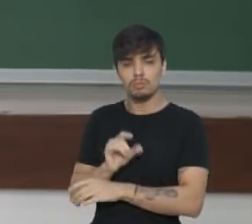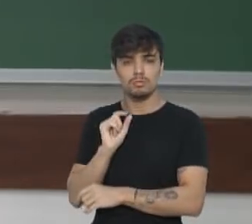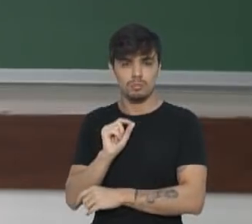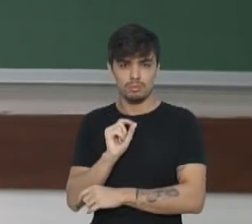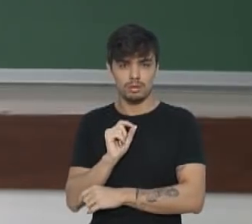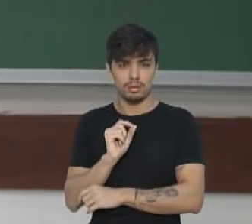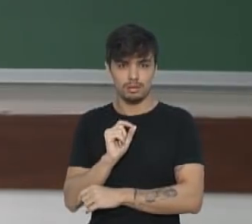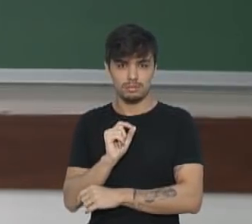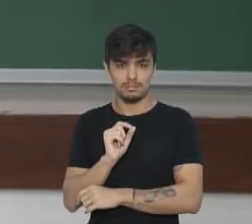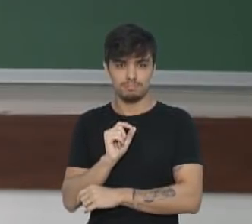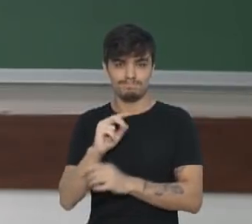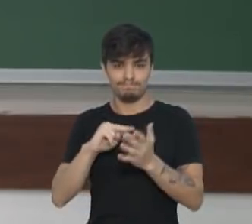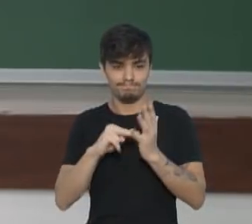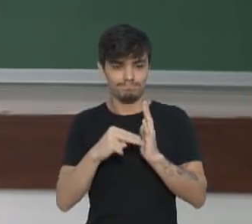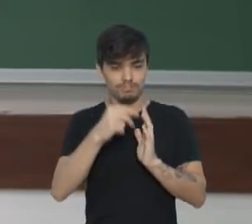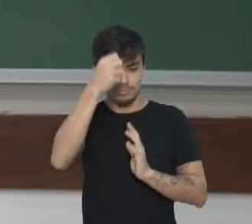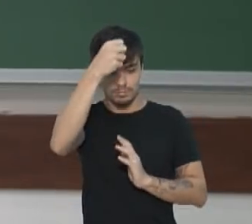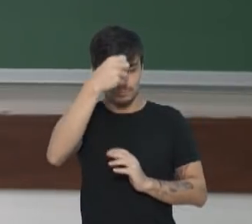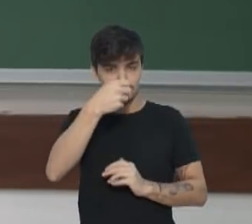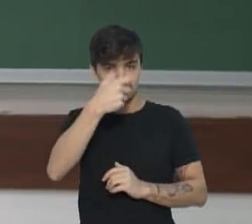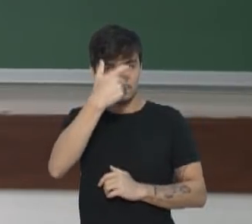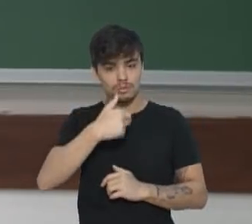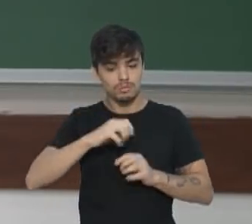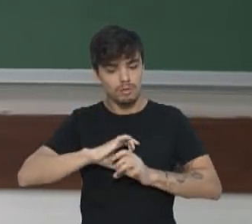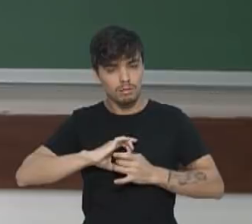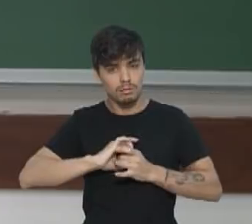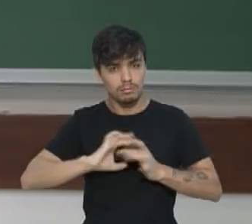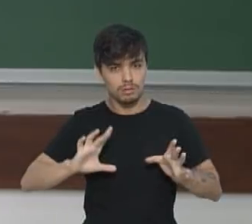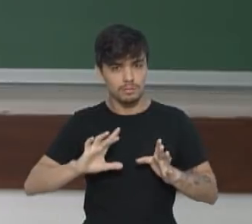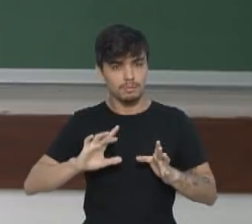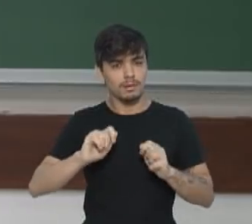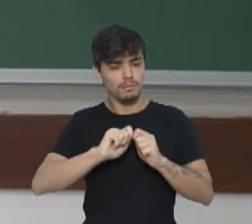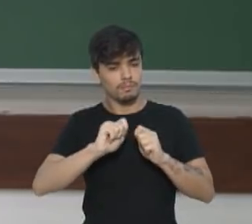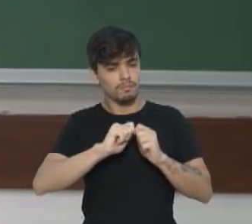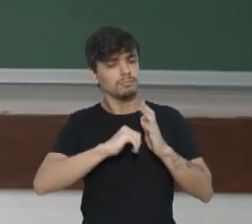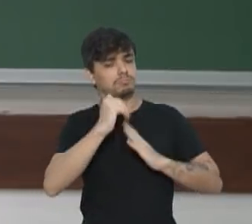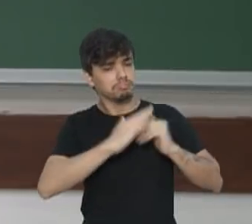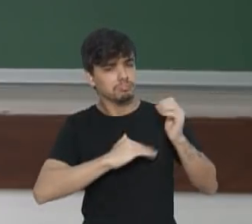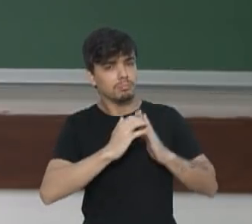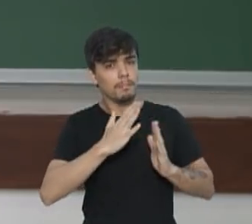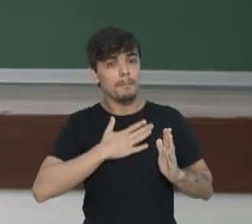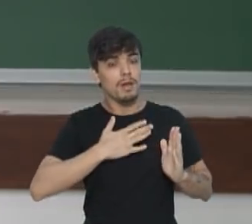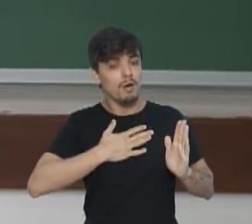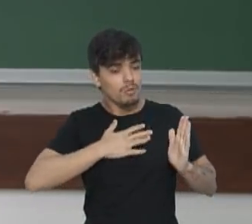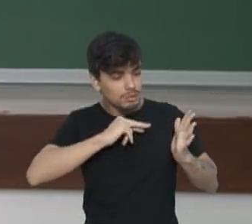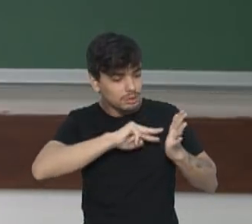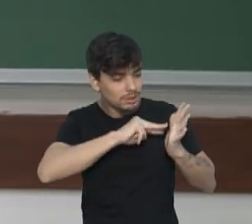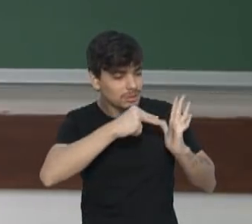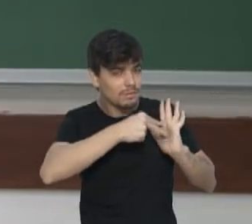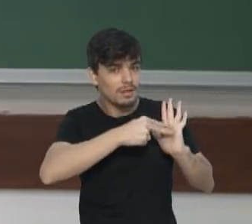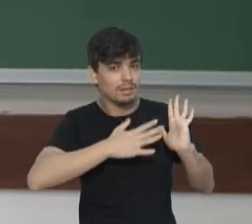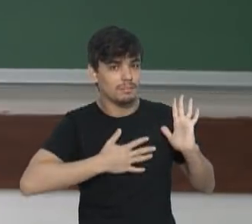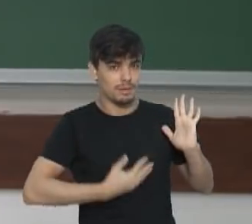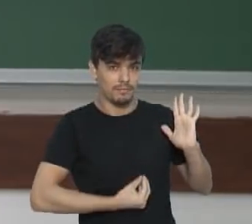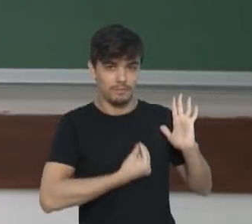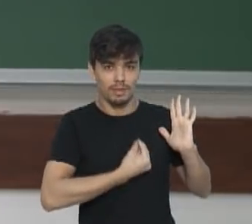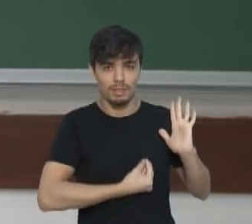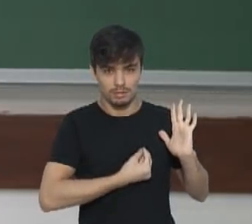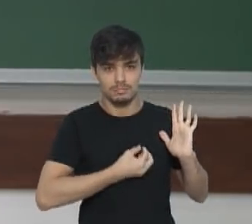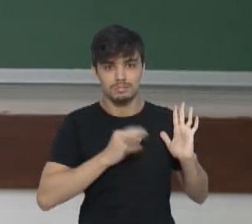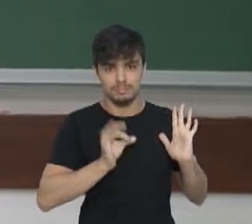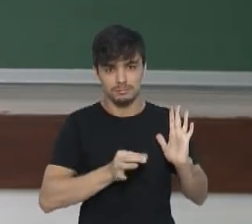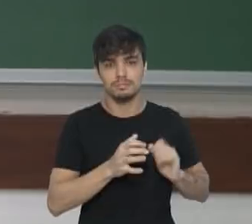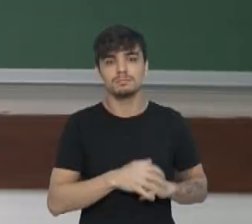sentido dado, significa que eu sou realmente livre para criar o meu próprio sentido, o sentido da minha própria existência.